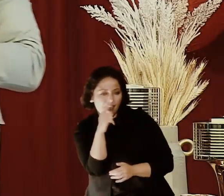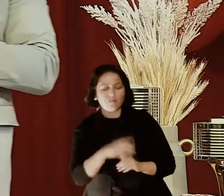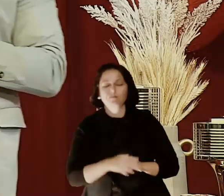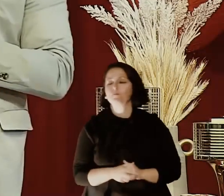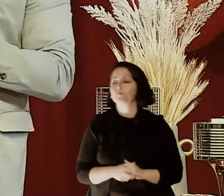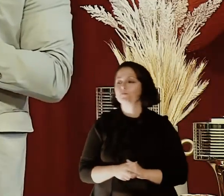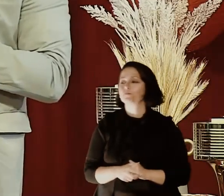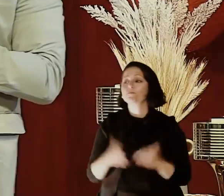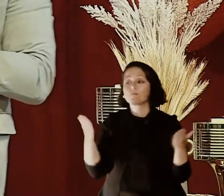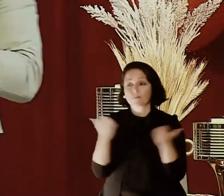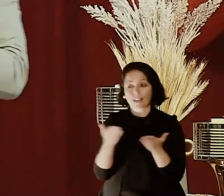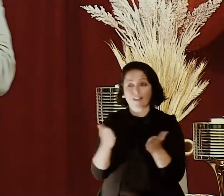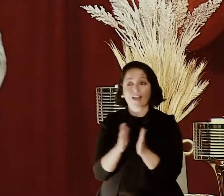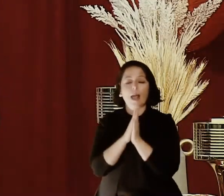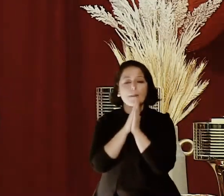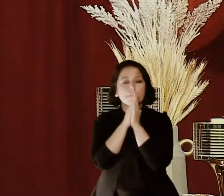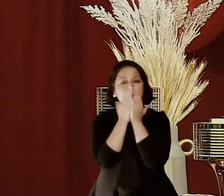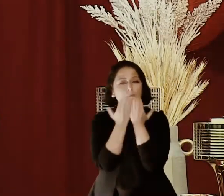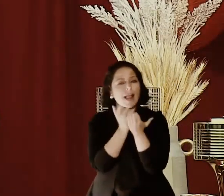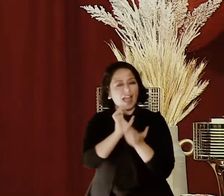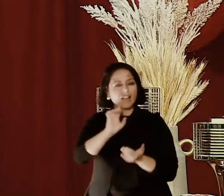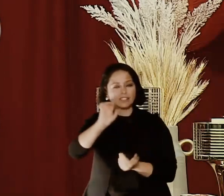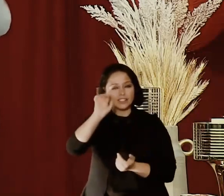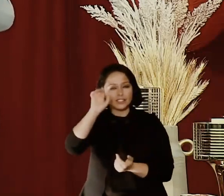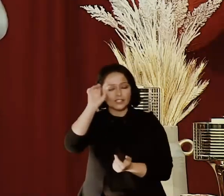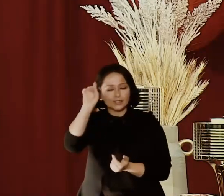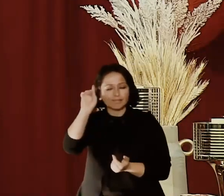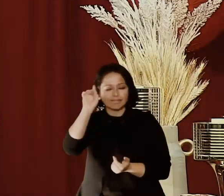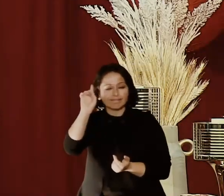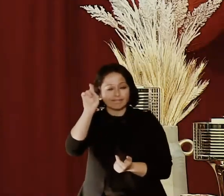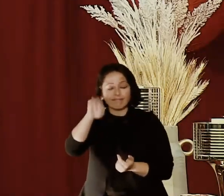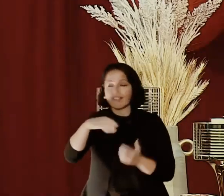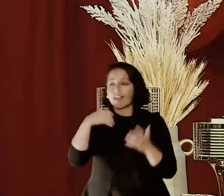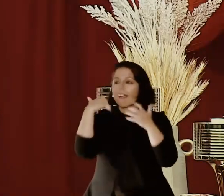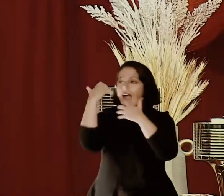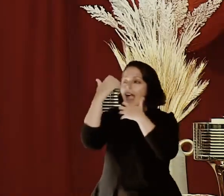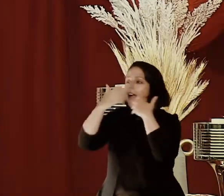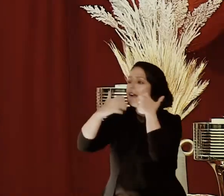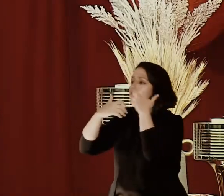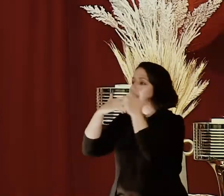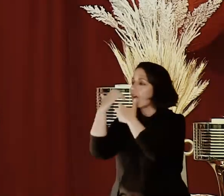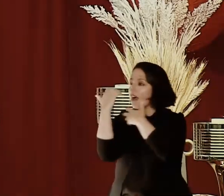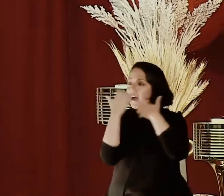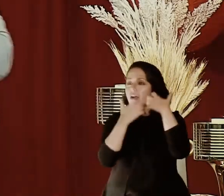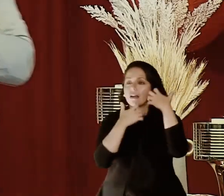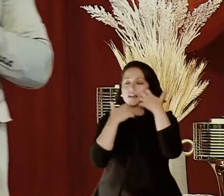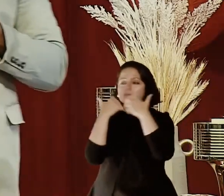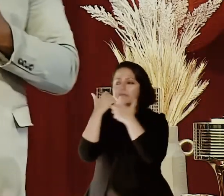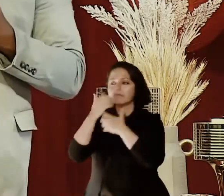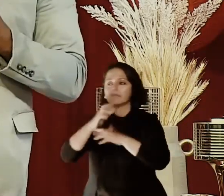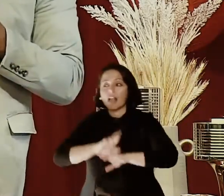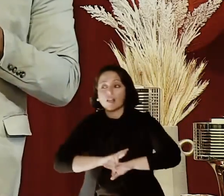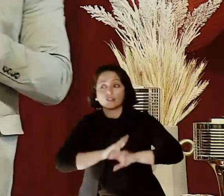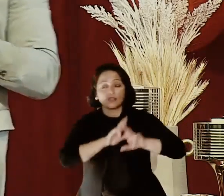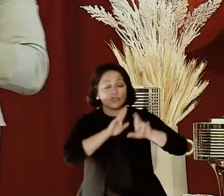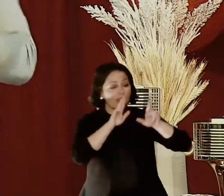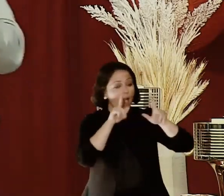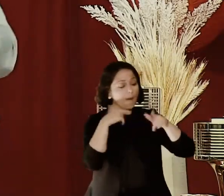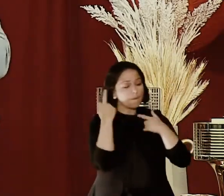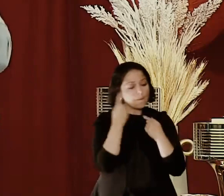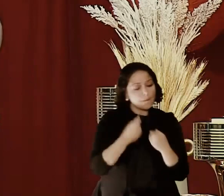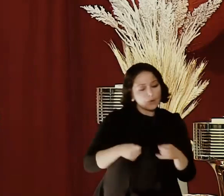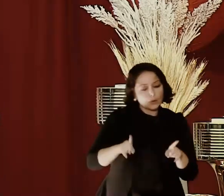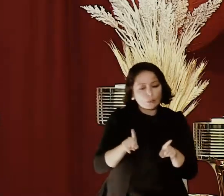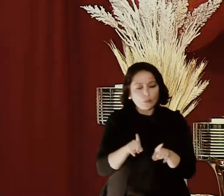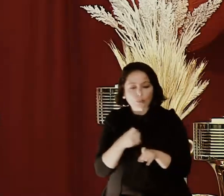Queridos, nós vamos compartilhar a palavra do Senhor e a palavra do Senhor será cantada, será feita de forma cantada.